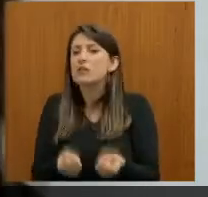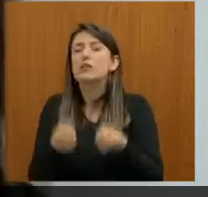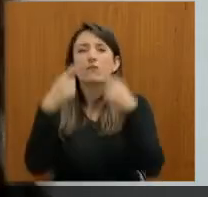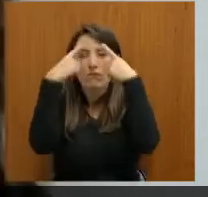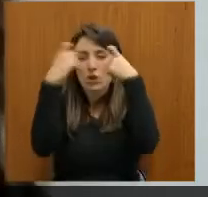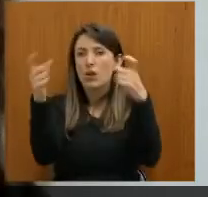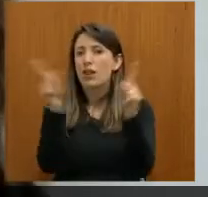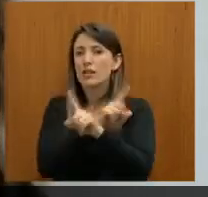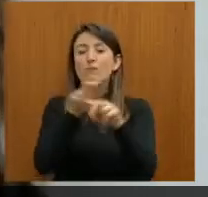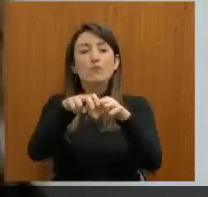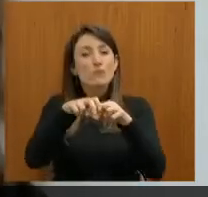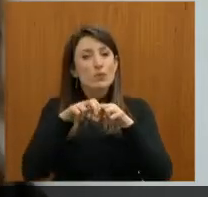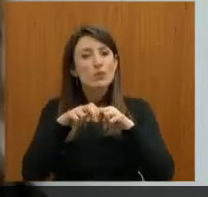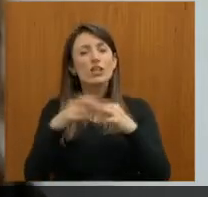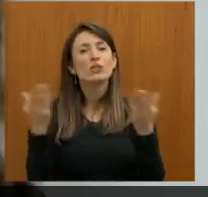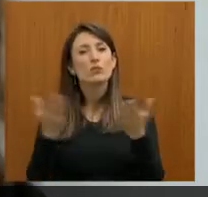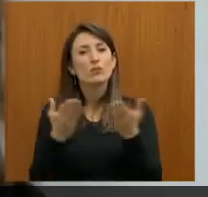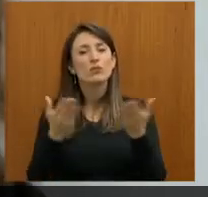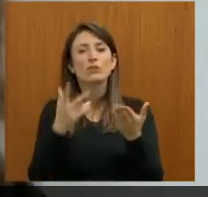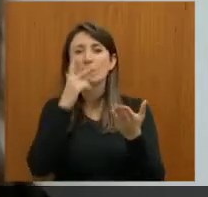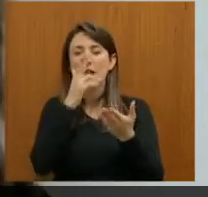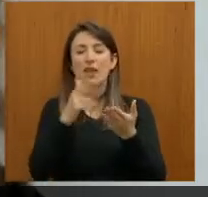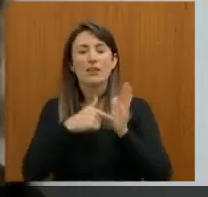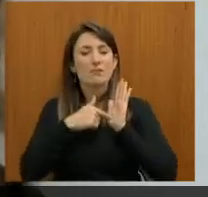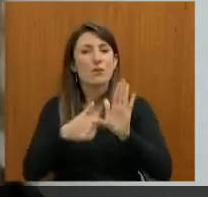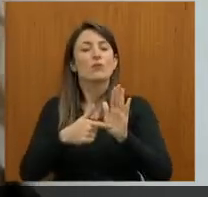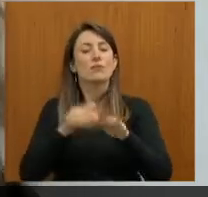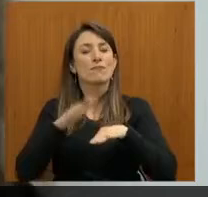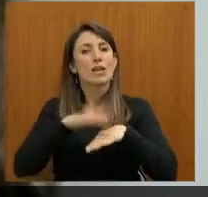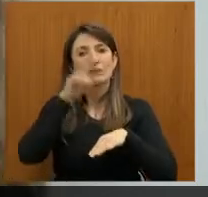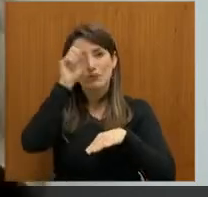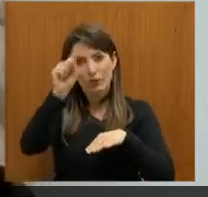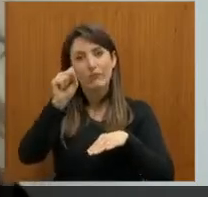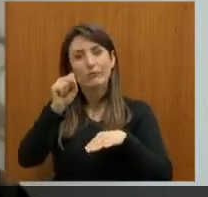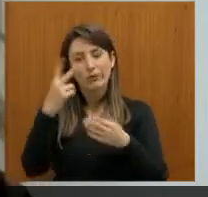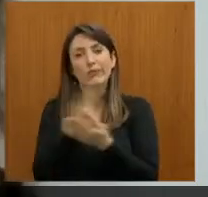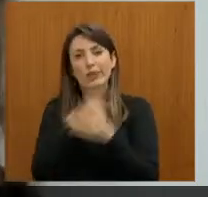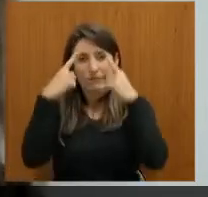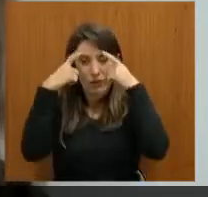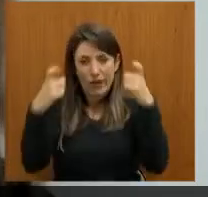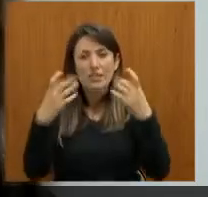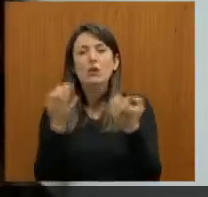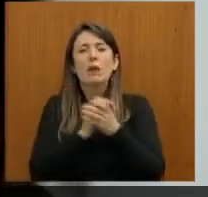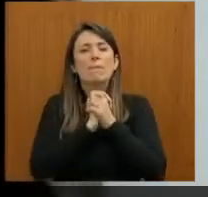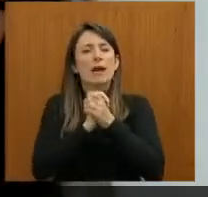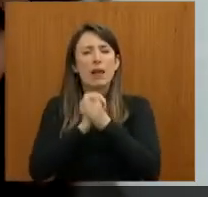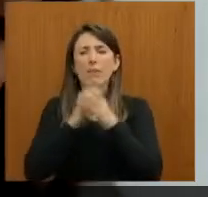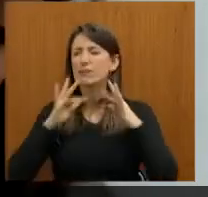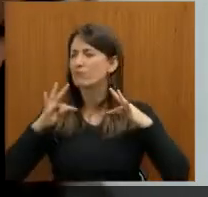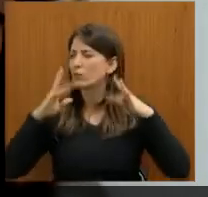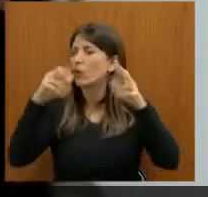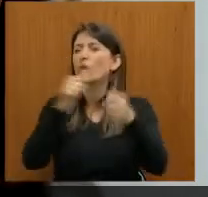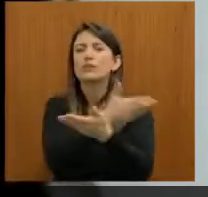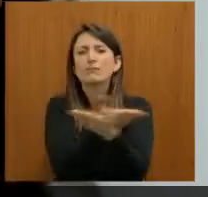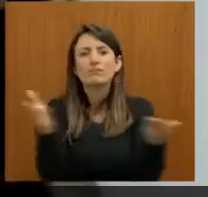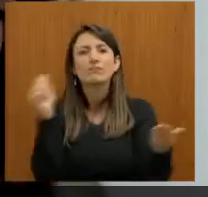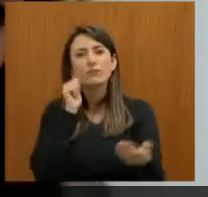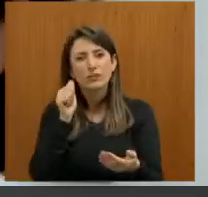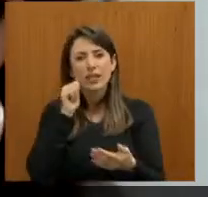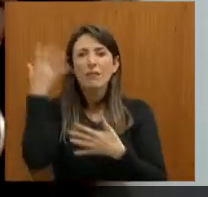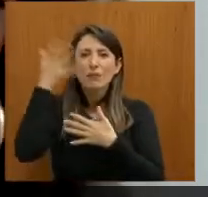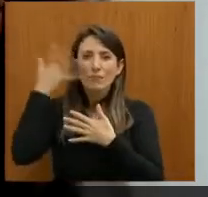ciclo então é quero aqui parabenizar todo todas vocês e uma outra a